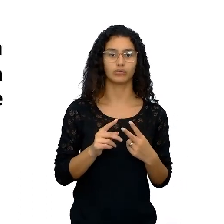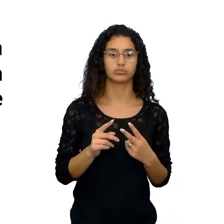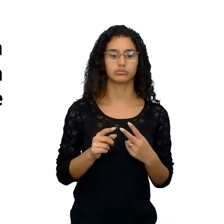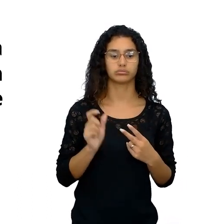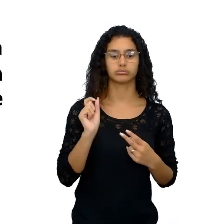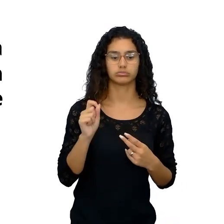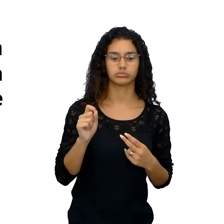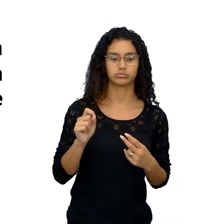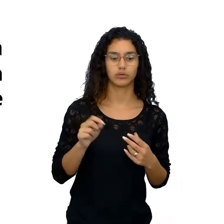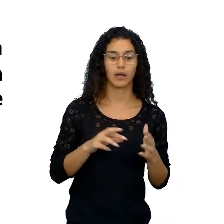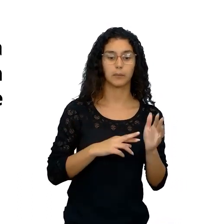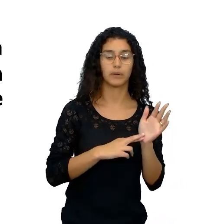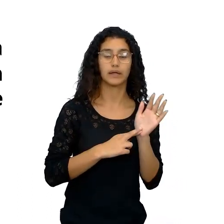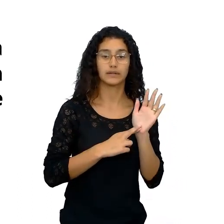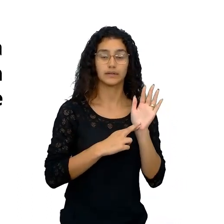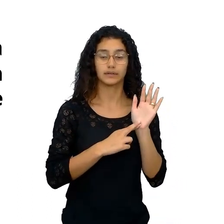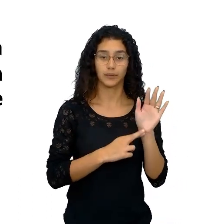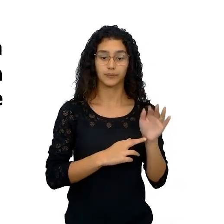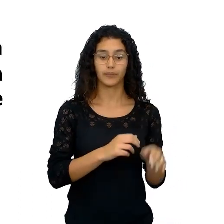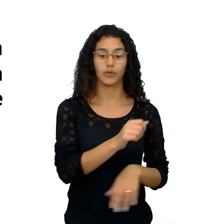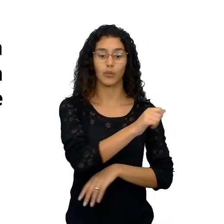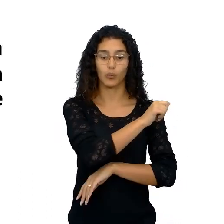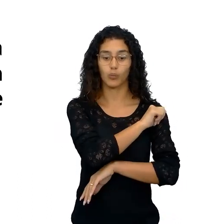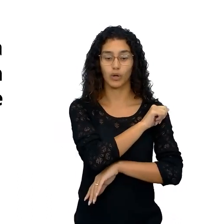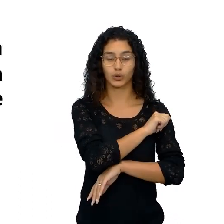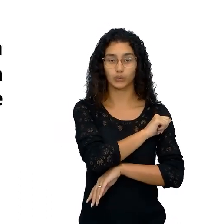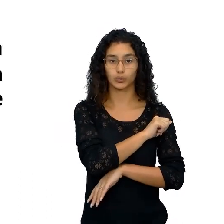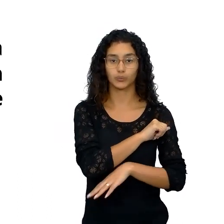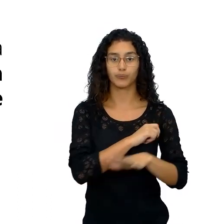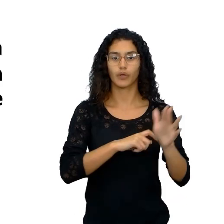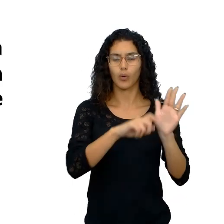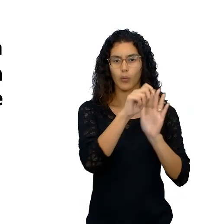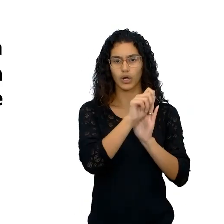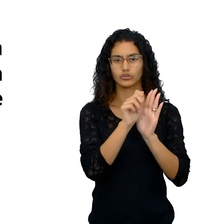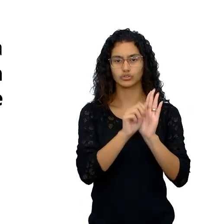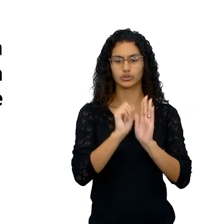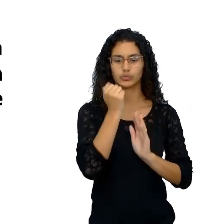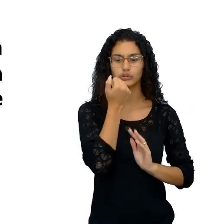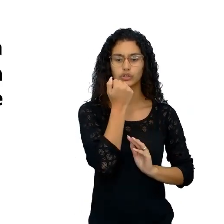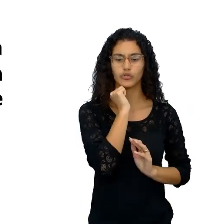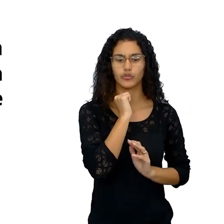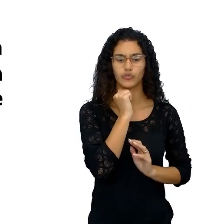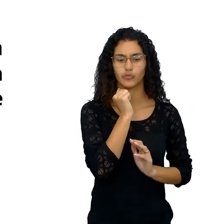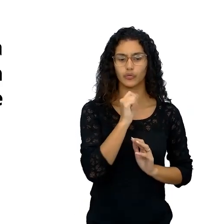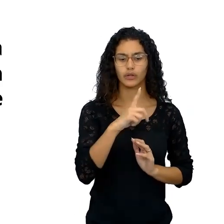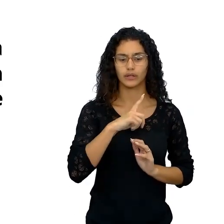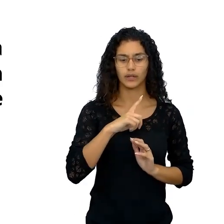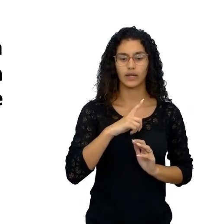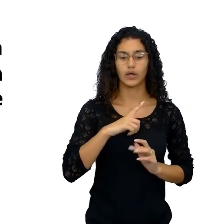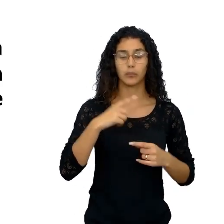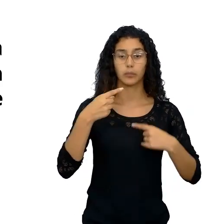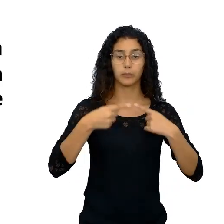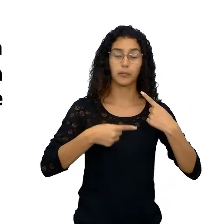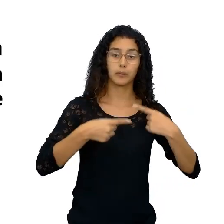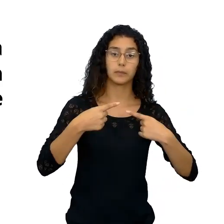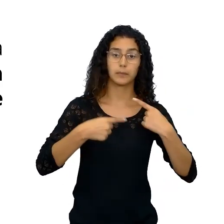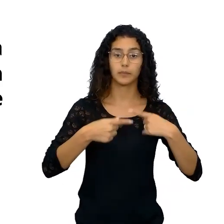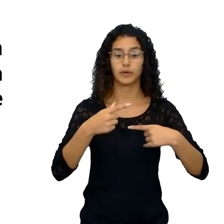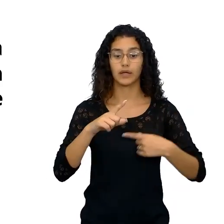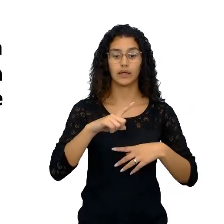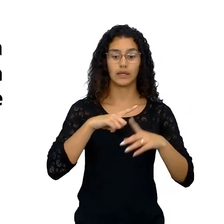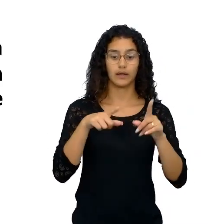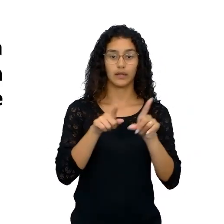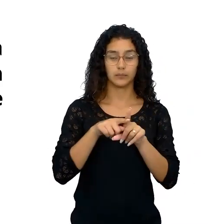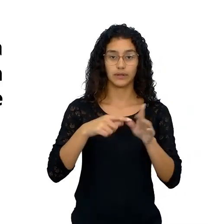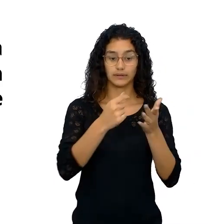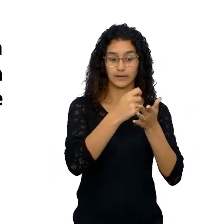seguinte: apresentar aos estudantes um artigo científico a fim de que sejam discutidos elementos